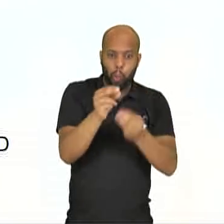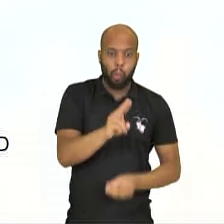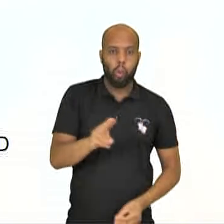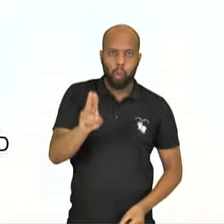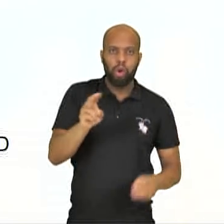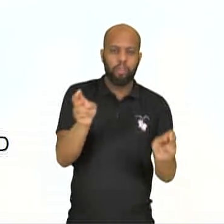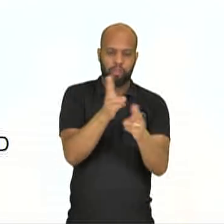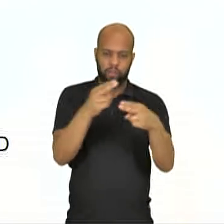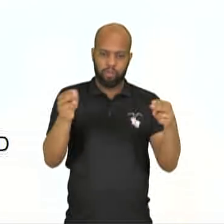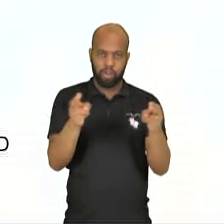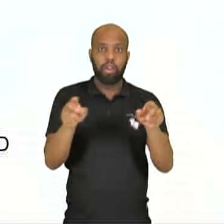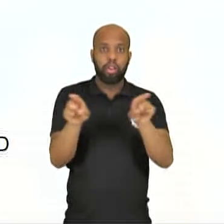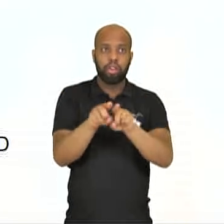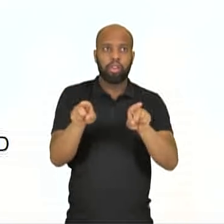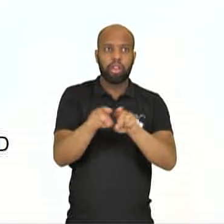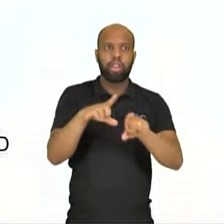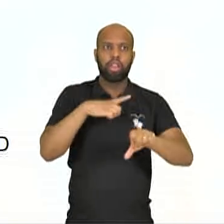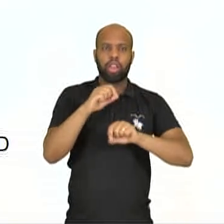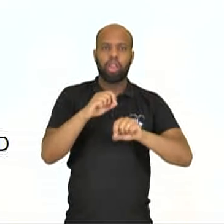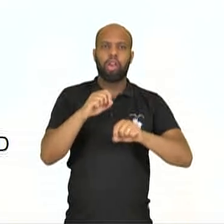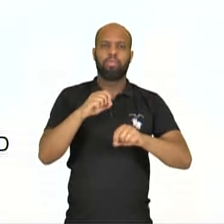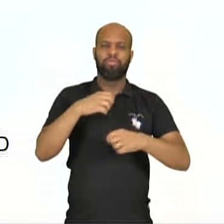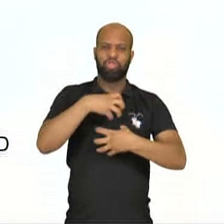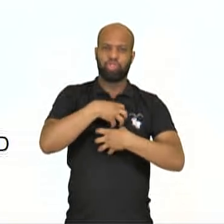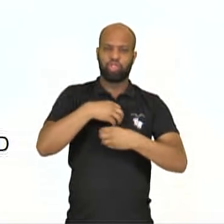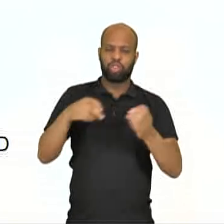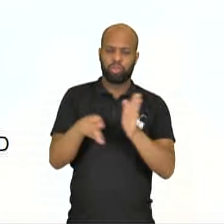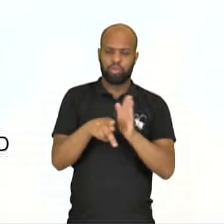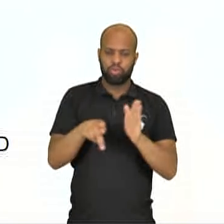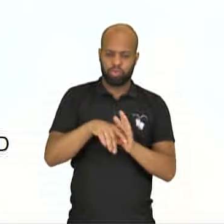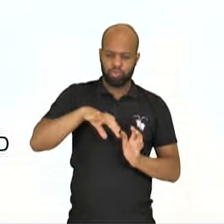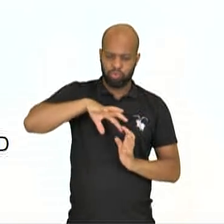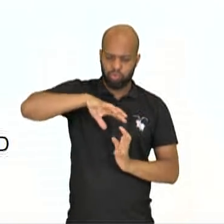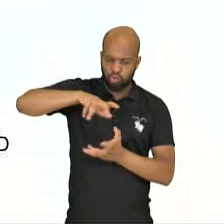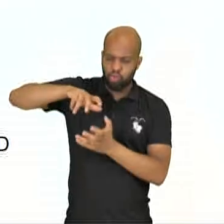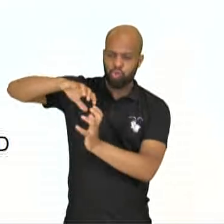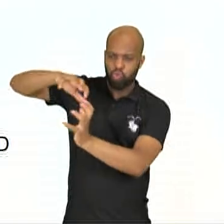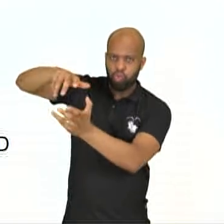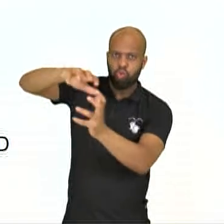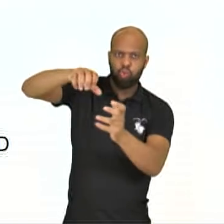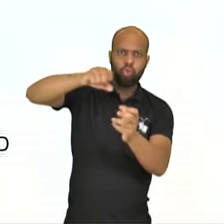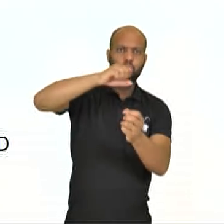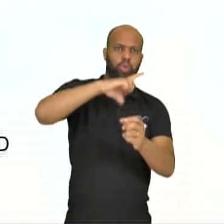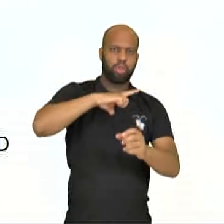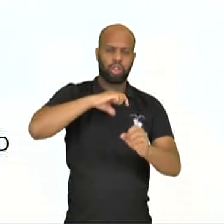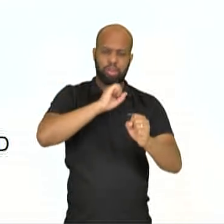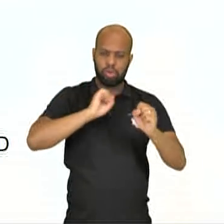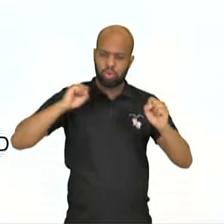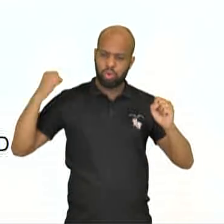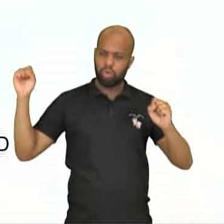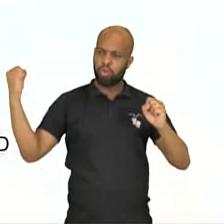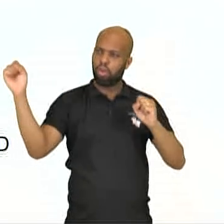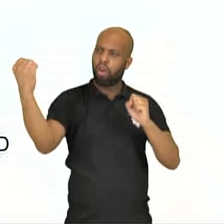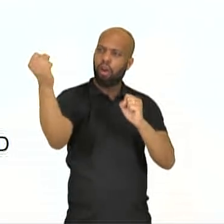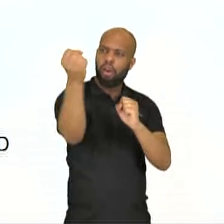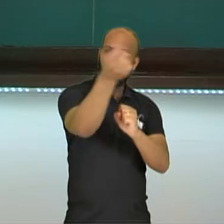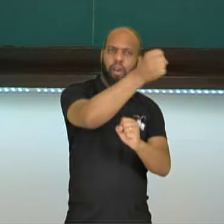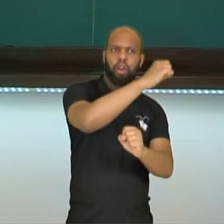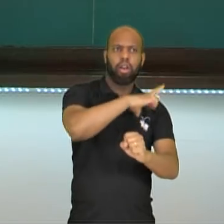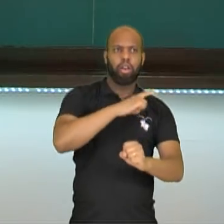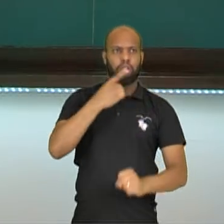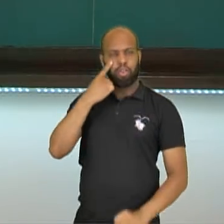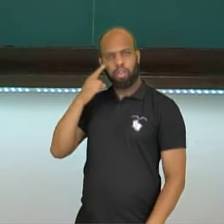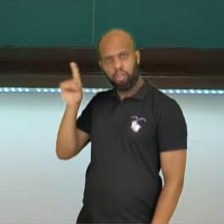Além disso, o movimento dos astros celestes também fascina o homem. Esse textinho aqui que eu fiz, essa leve introdução, ela está num livro chamado